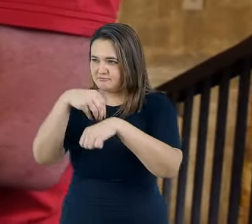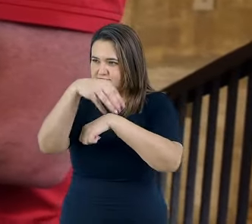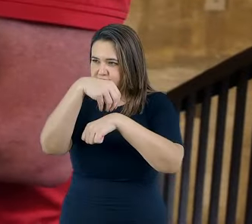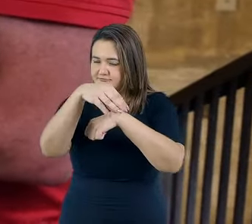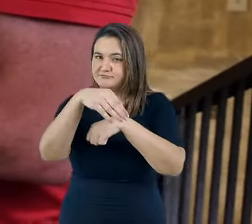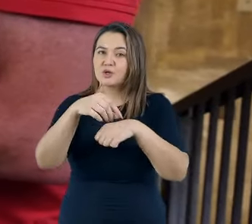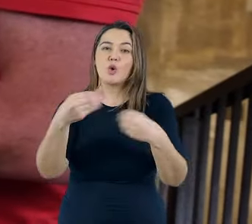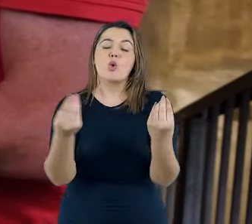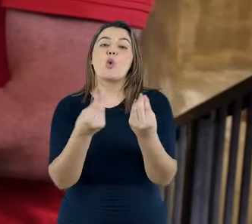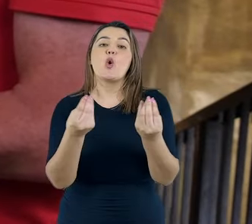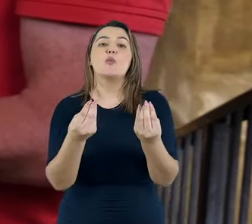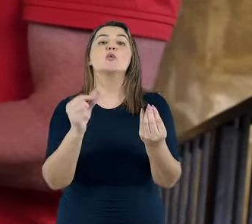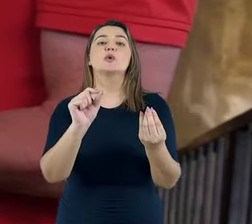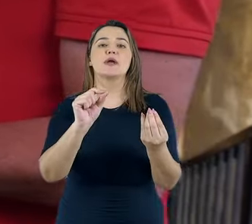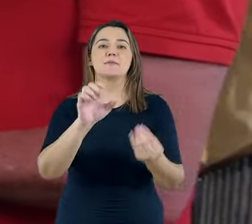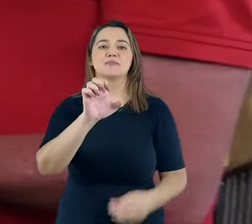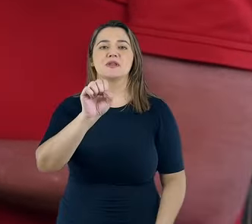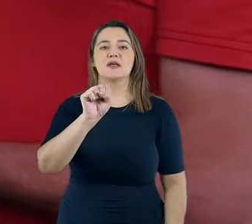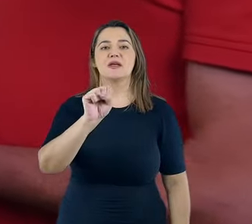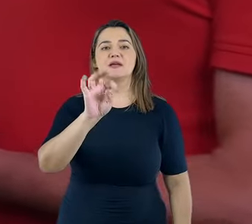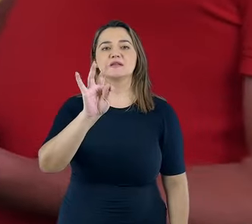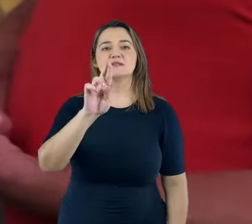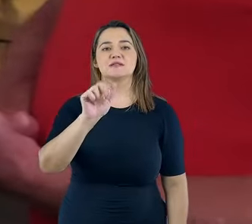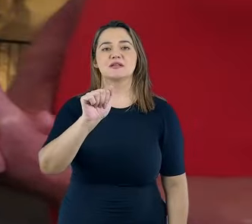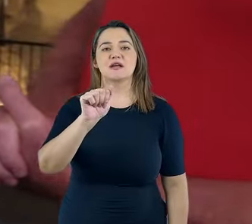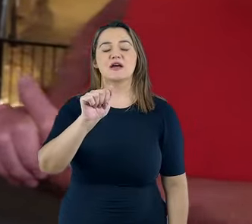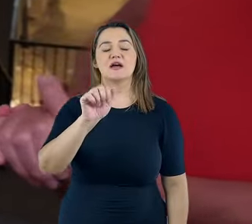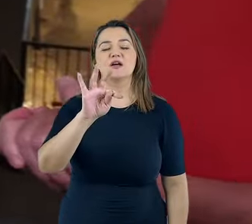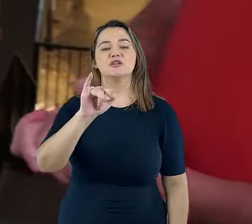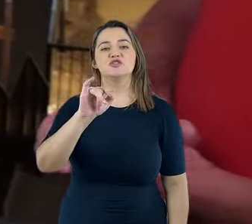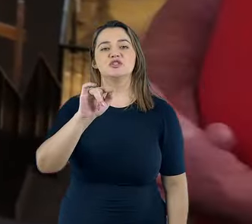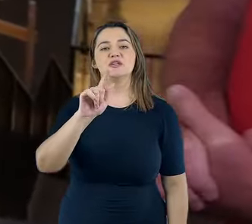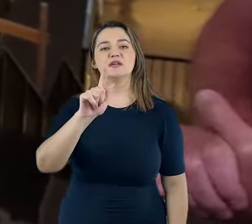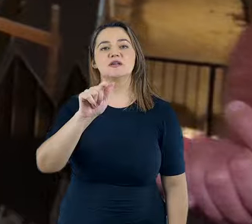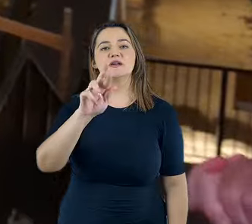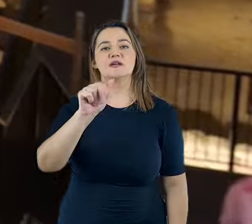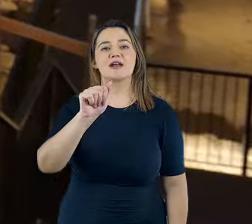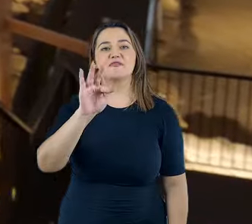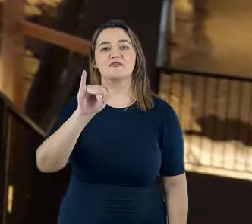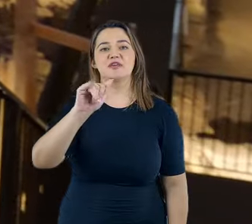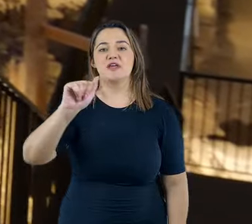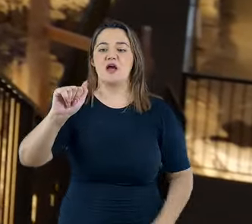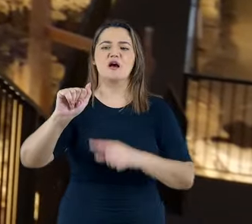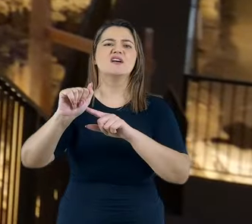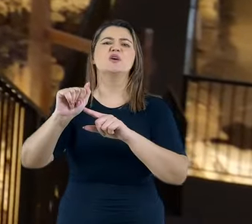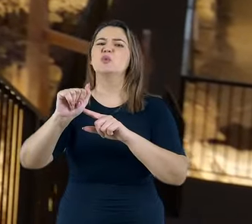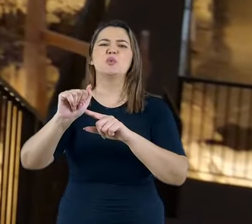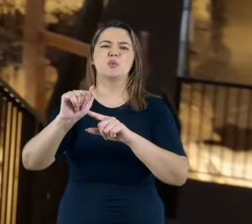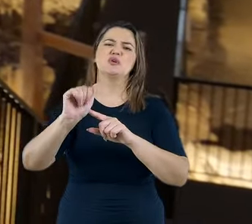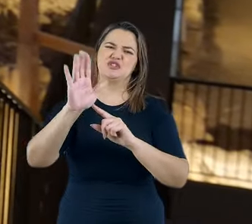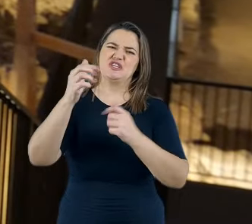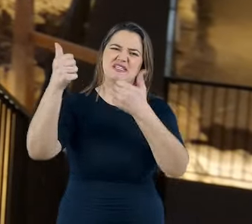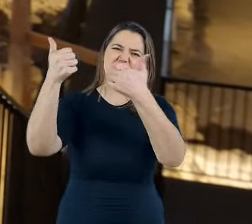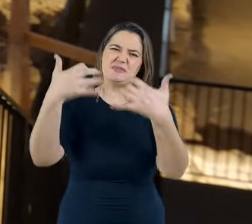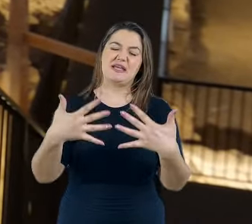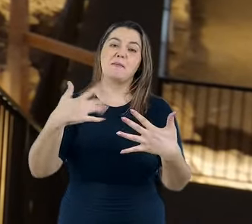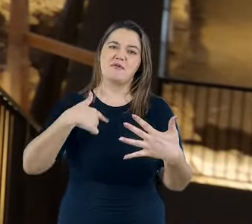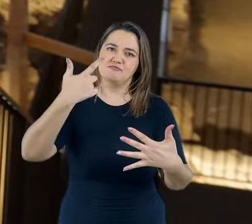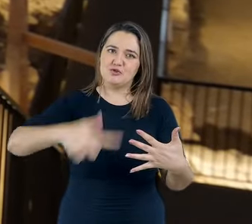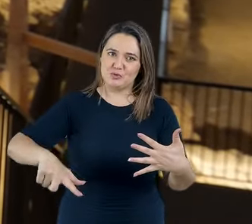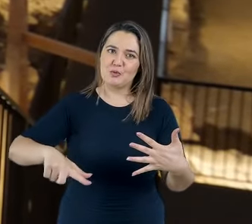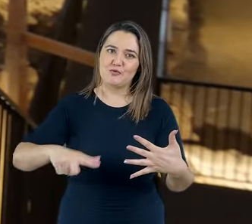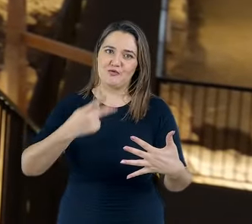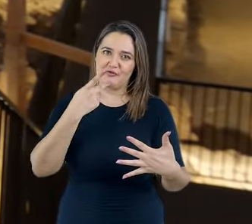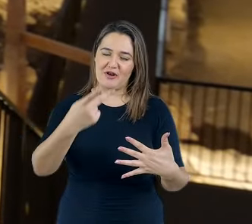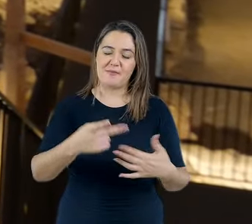casa algo relacionado à estratigrafia. Em outros programas Evidências, eu já falei um pouco a respeito disso, mas acho que vale a